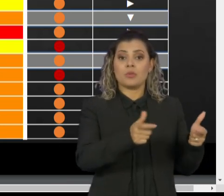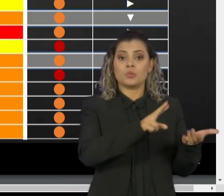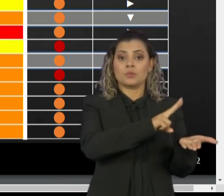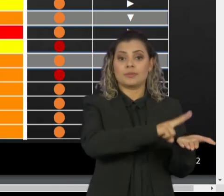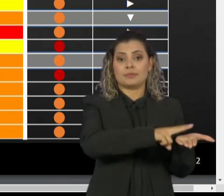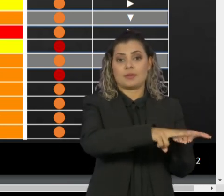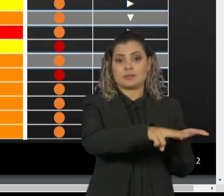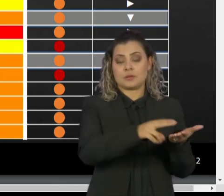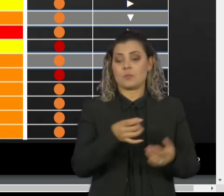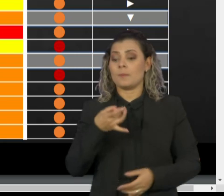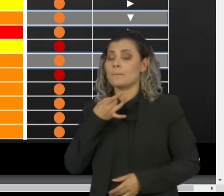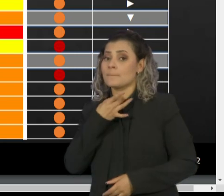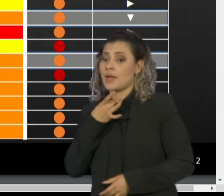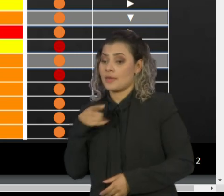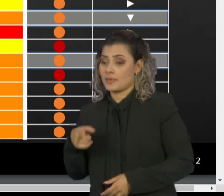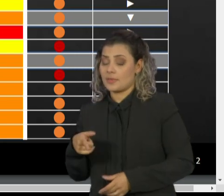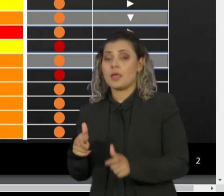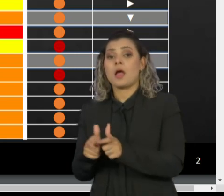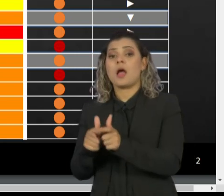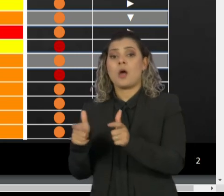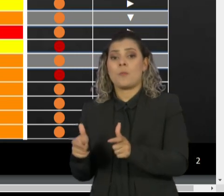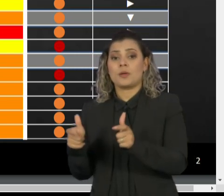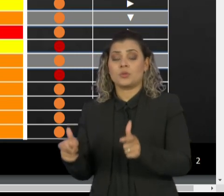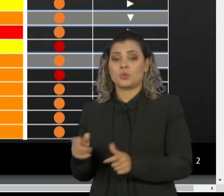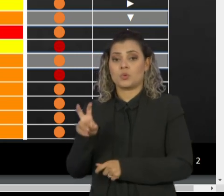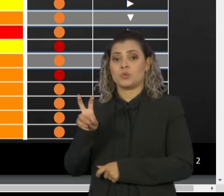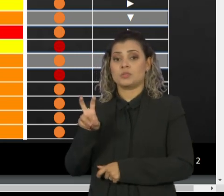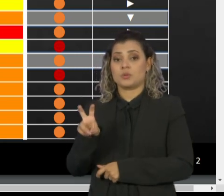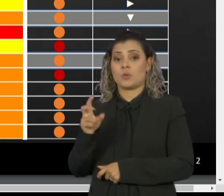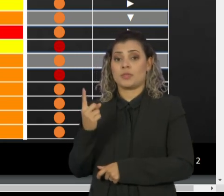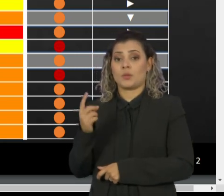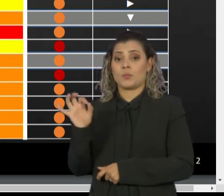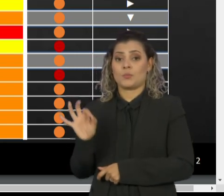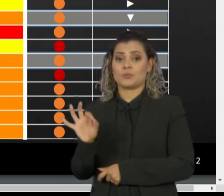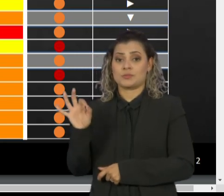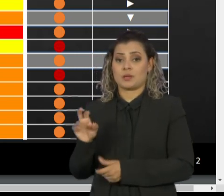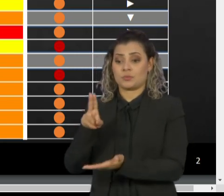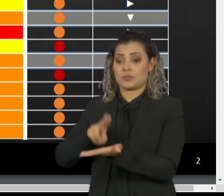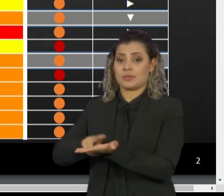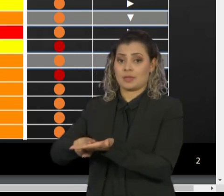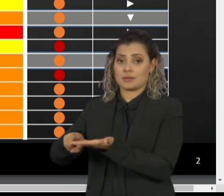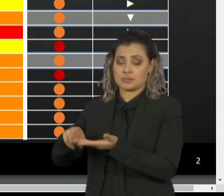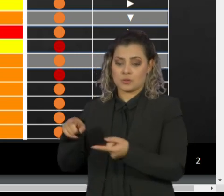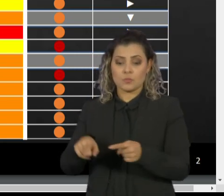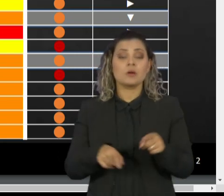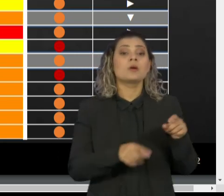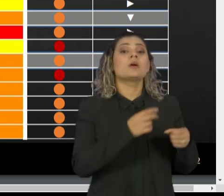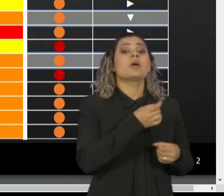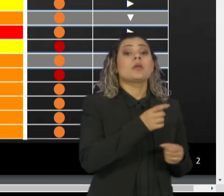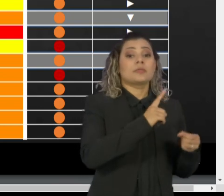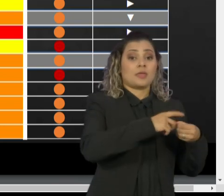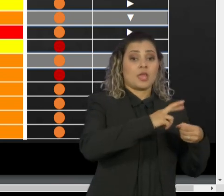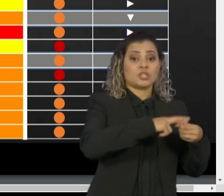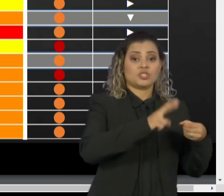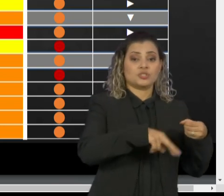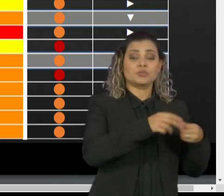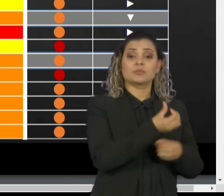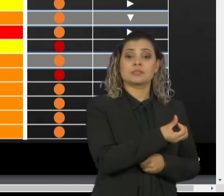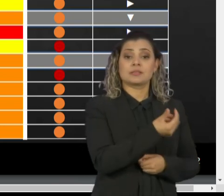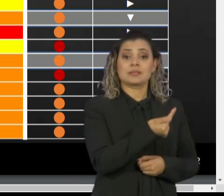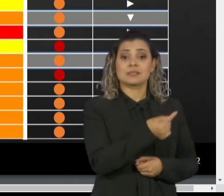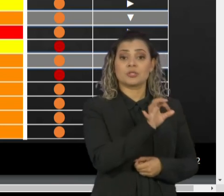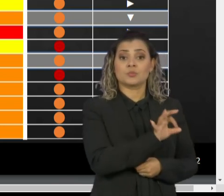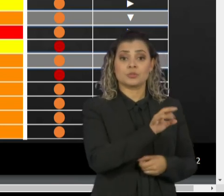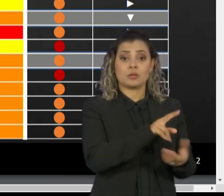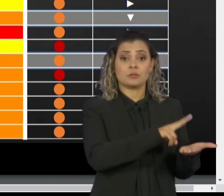região de Marília aumentou 51% e na região de Registro 67%